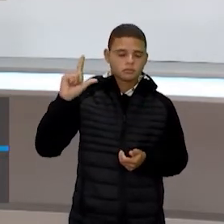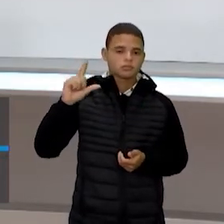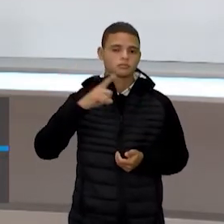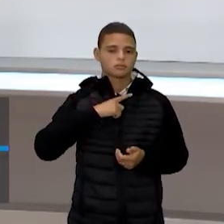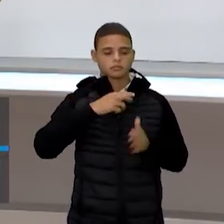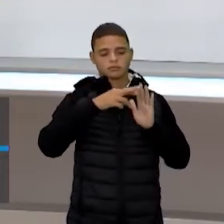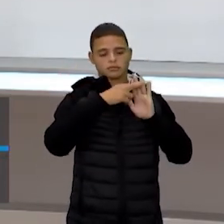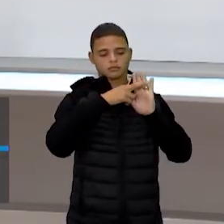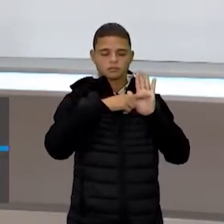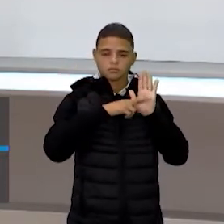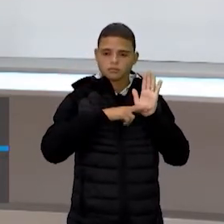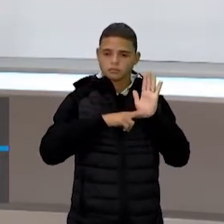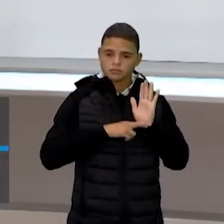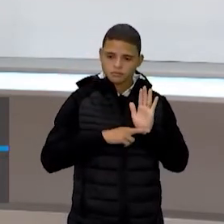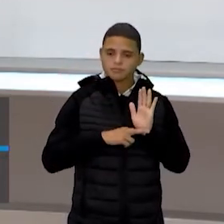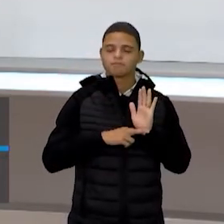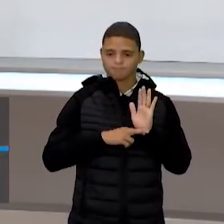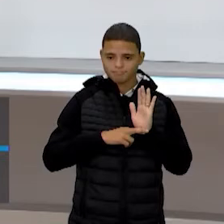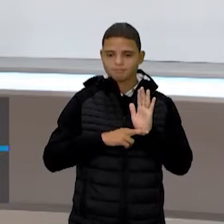estabelecer essa